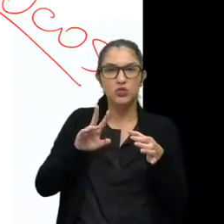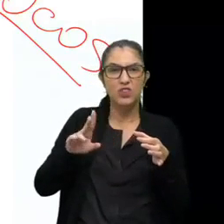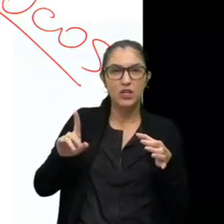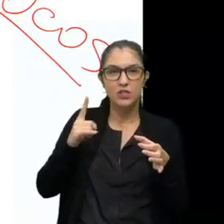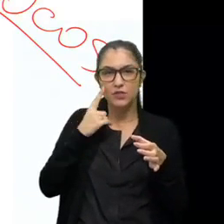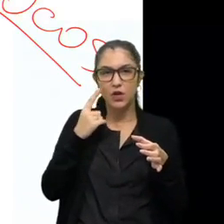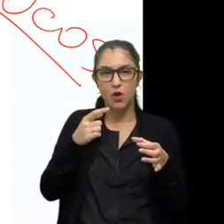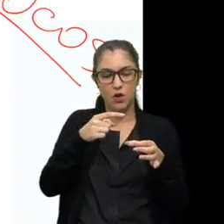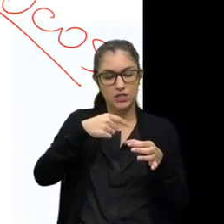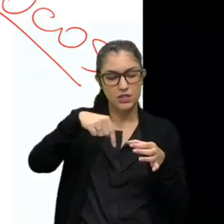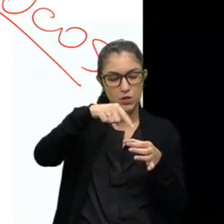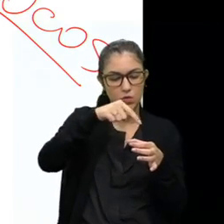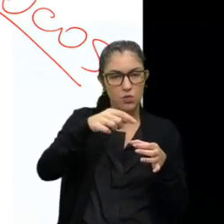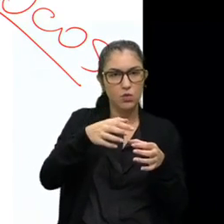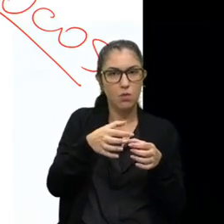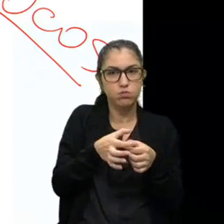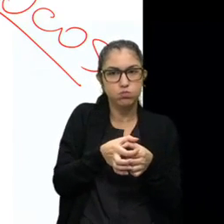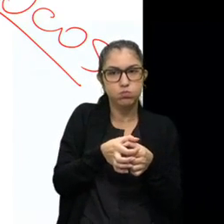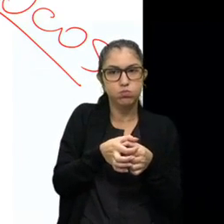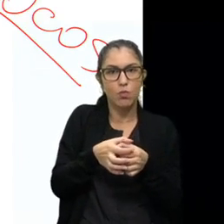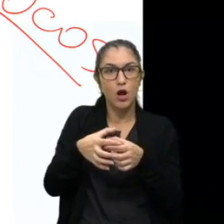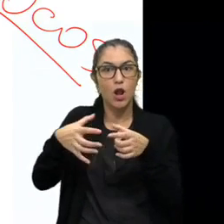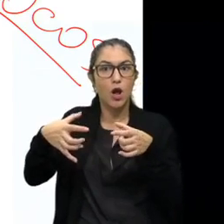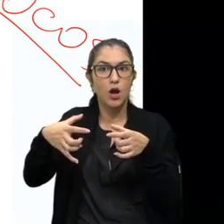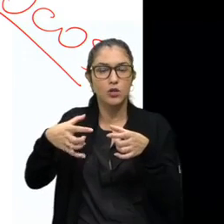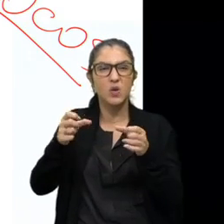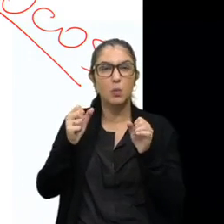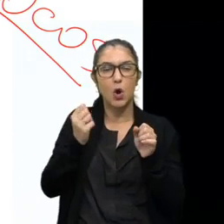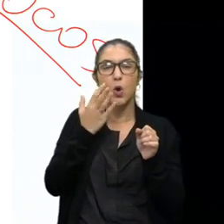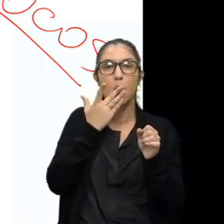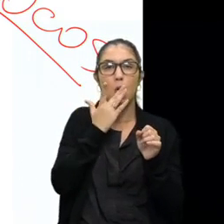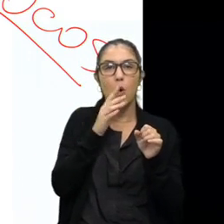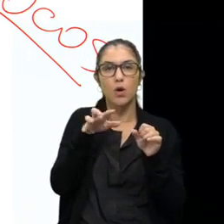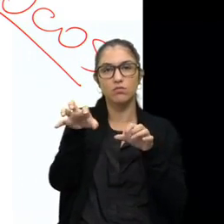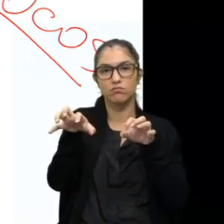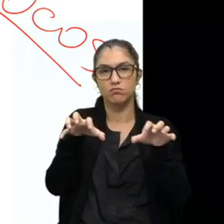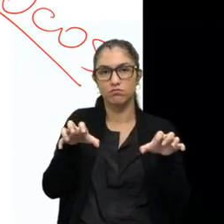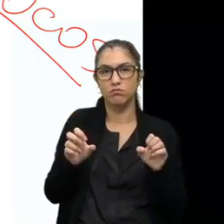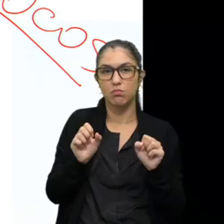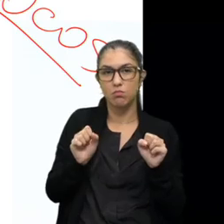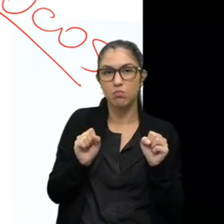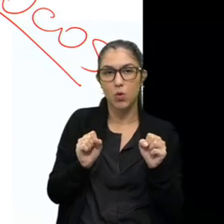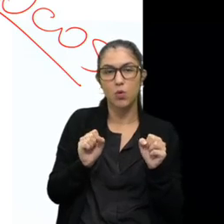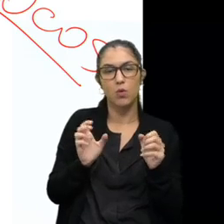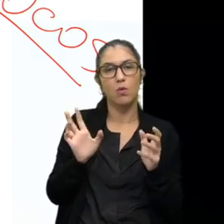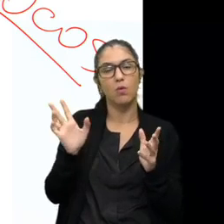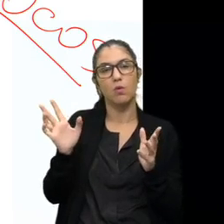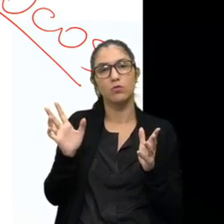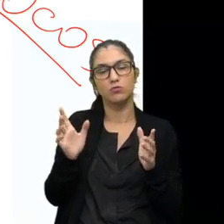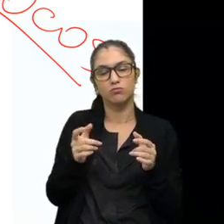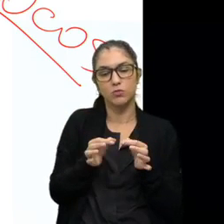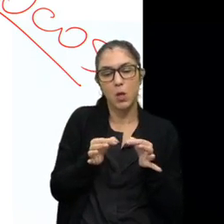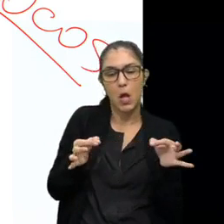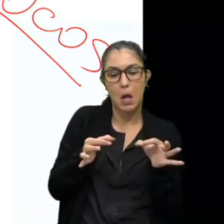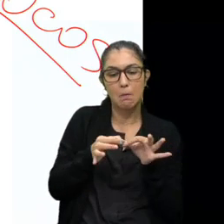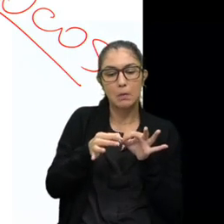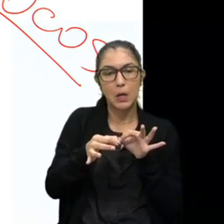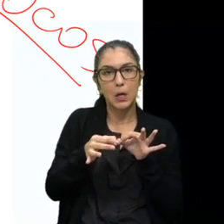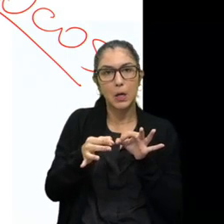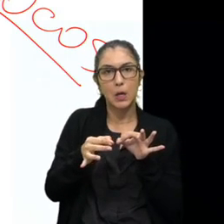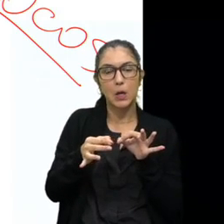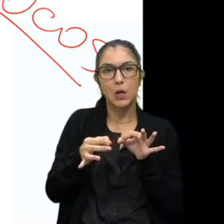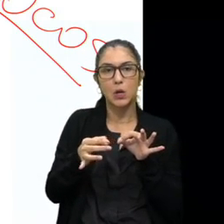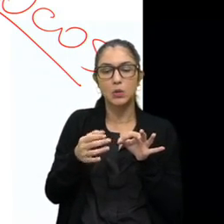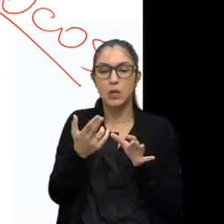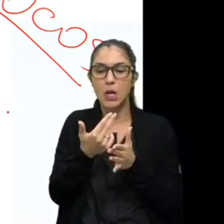diferentes, círculo pequeno, círculo grande. Eu posso separar por cor, eu posso separar por tamanho, eu posso separar por